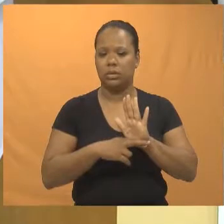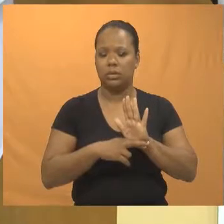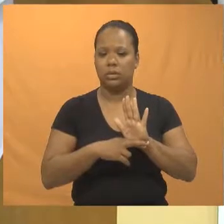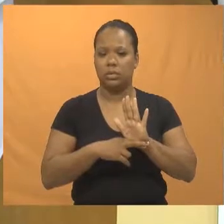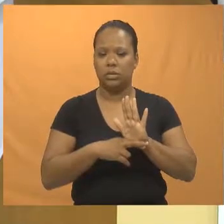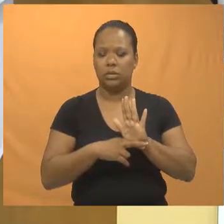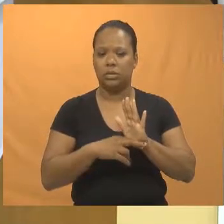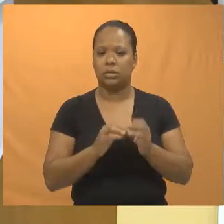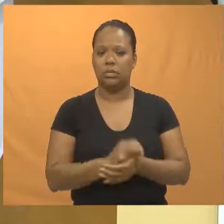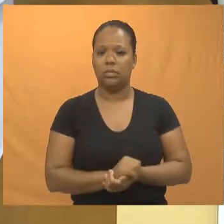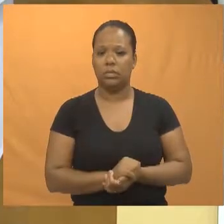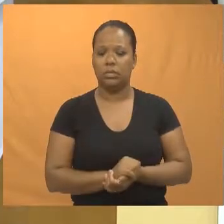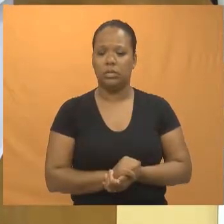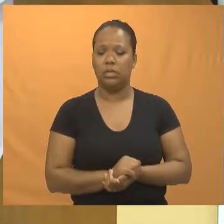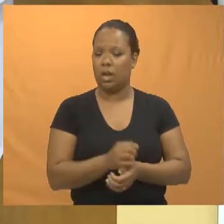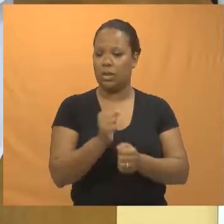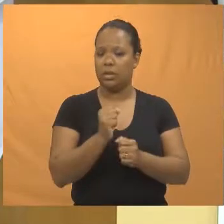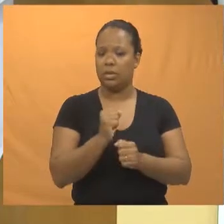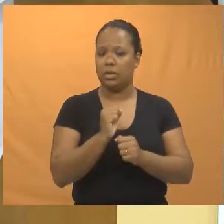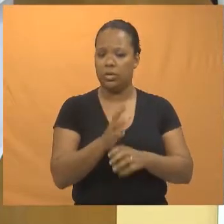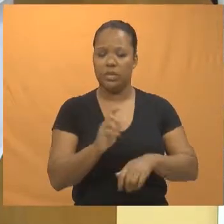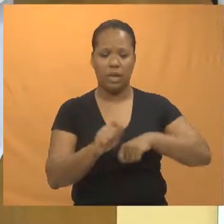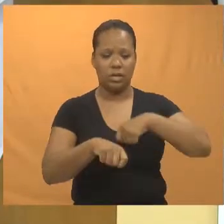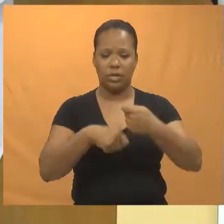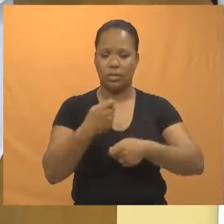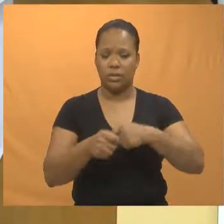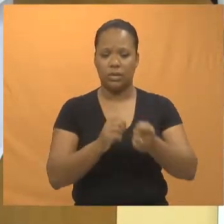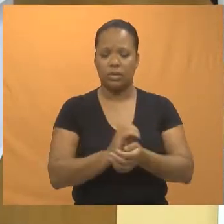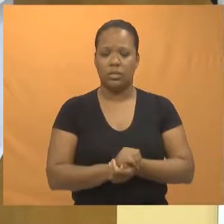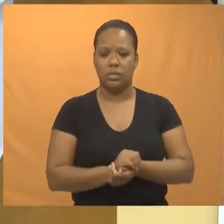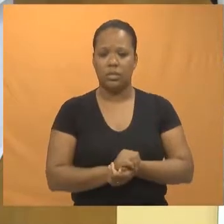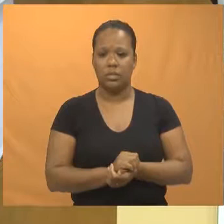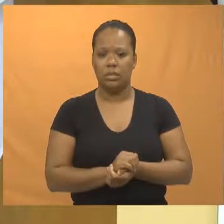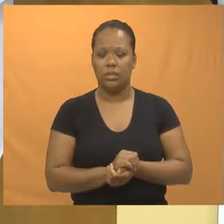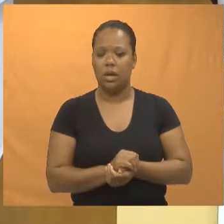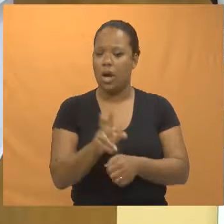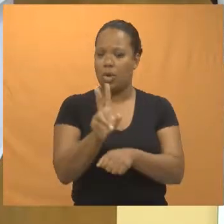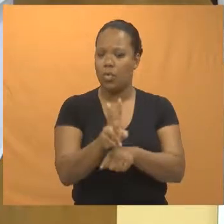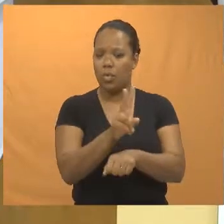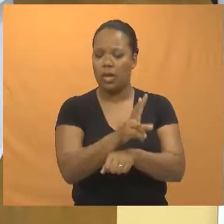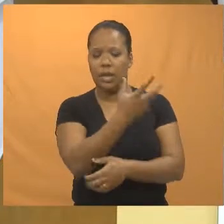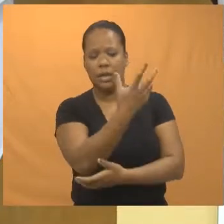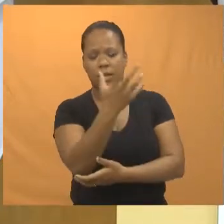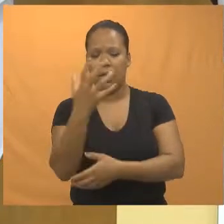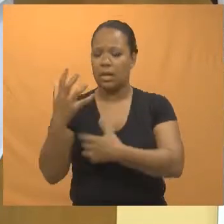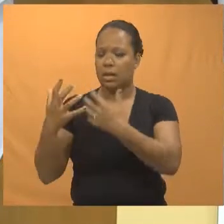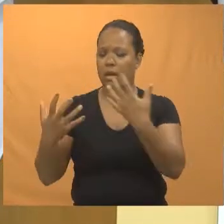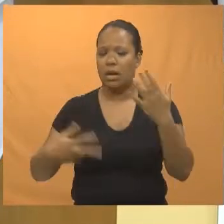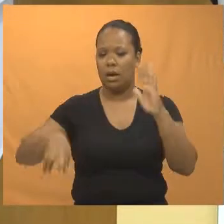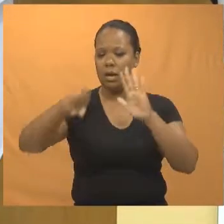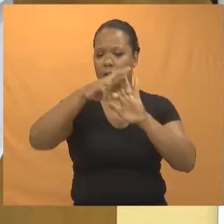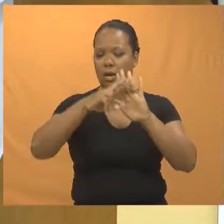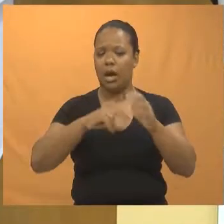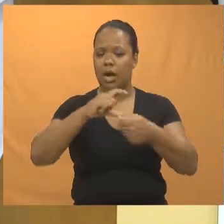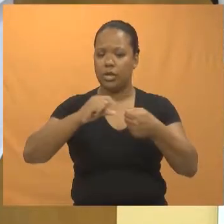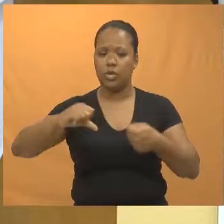federativos das atividades administrativas relativas à proteção ambiental, estabelece no seu